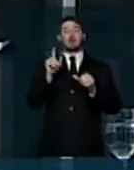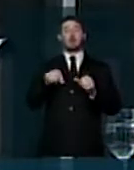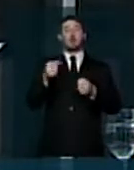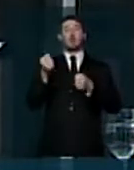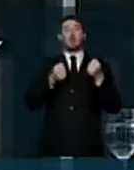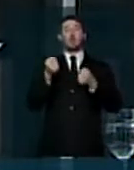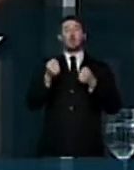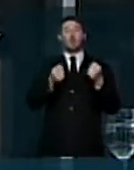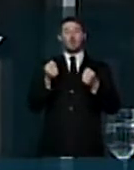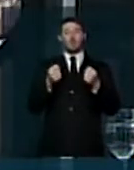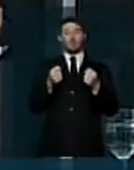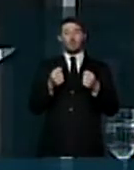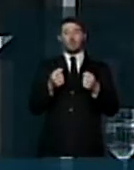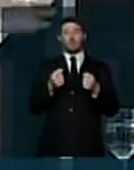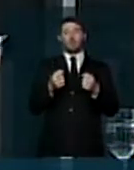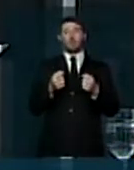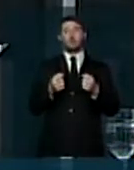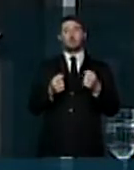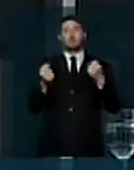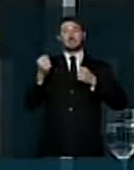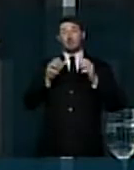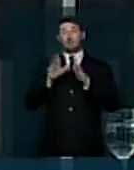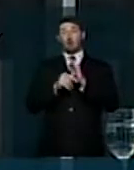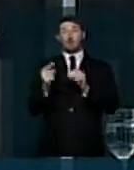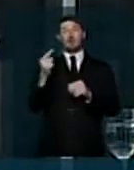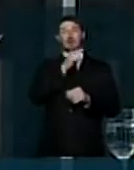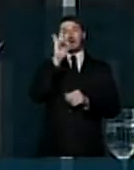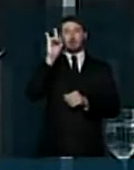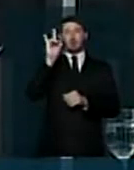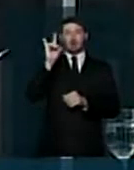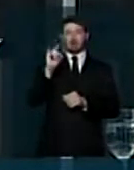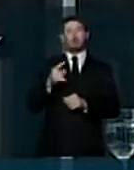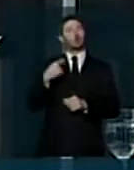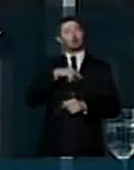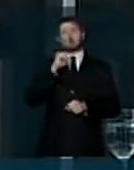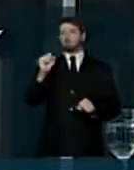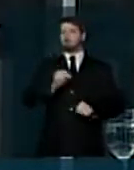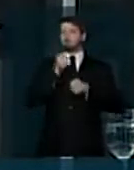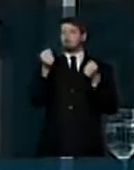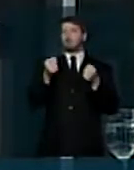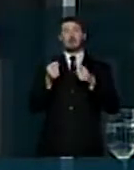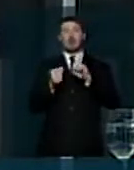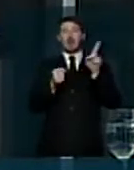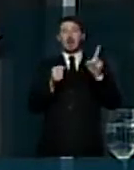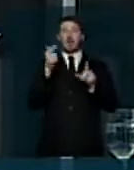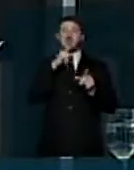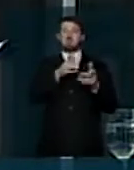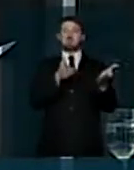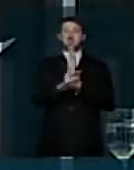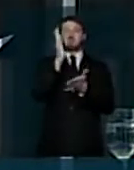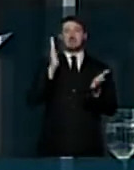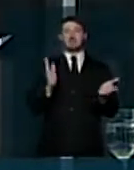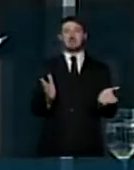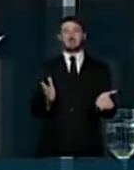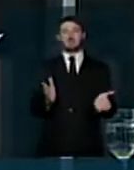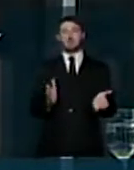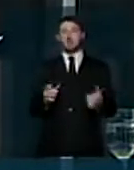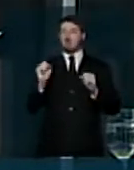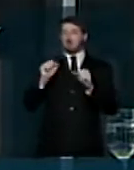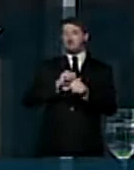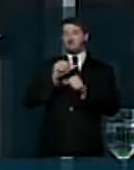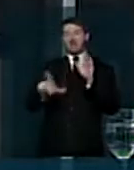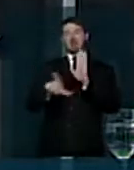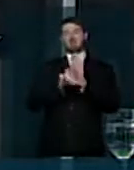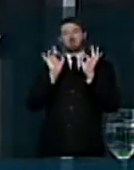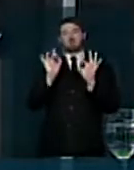pelo governo boliviano. Nós repudiamos essa legalização. Na Comissão de Segurança